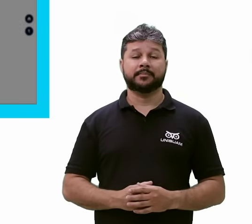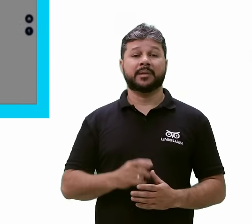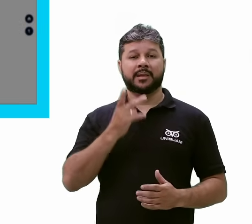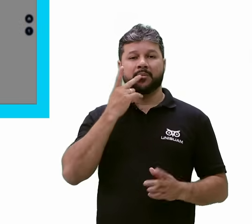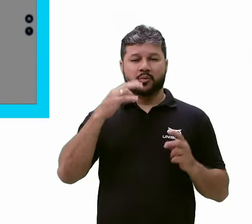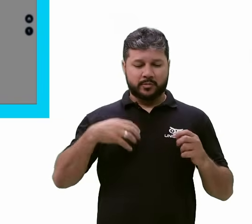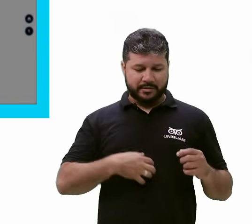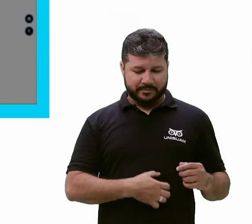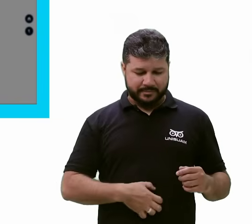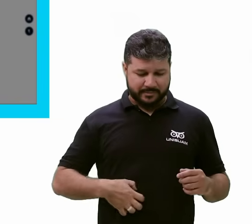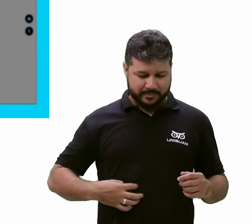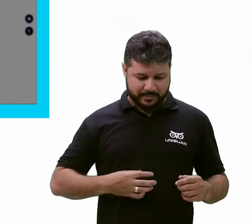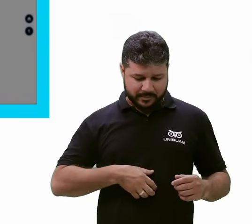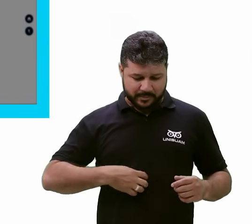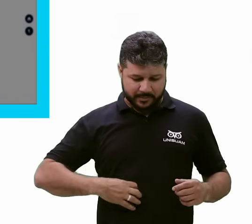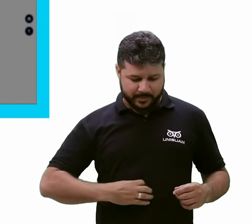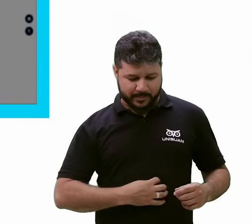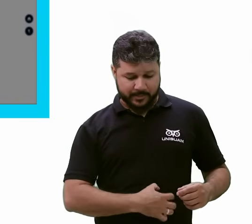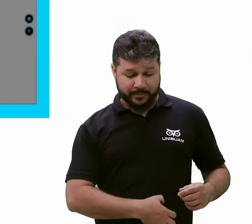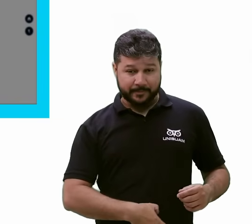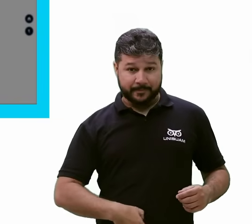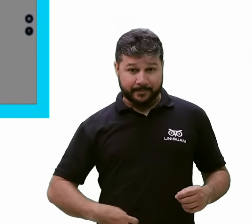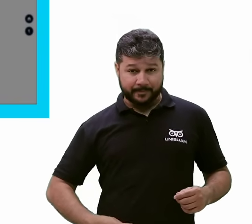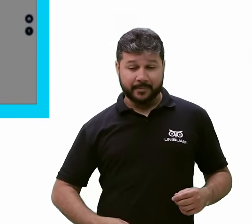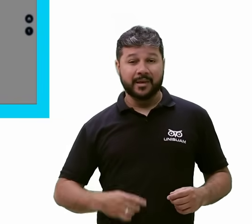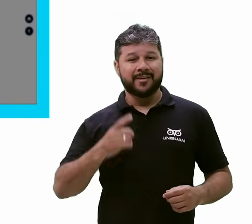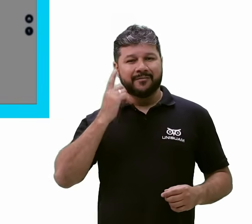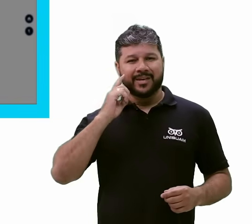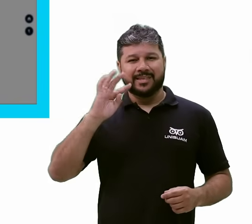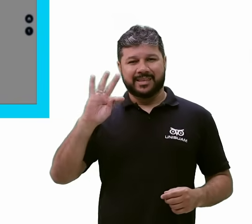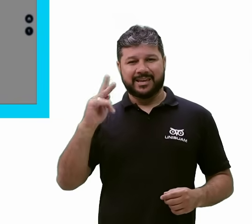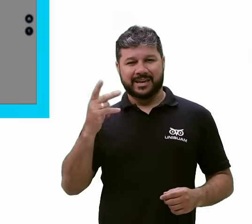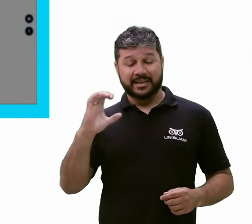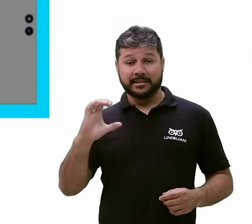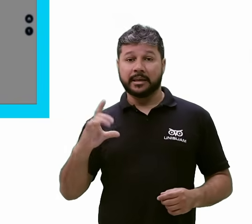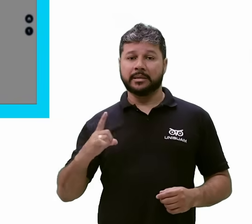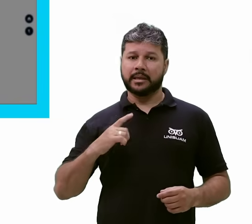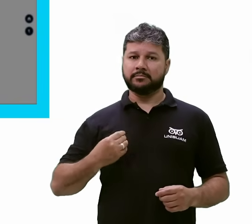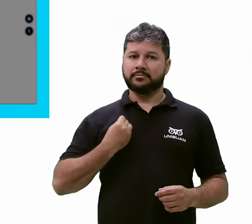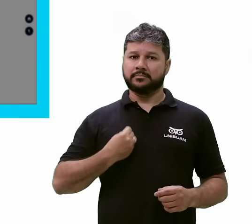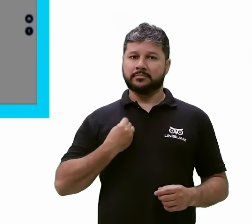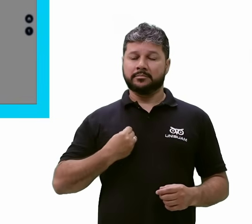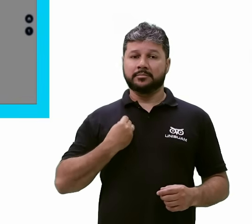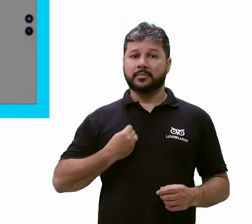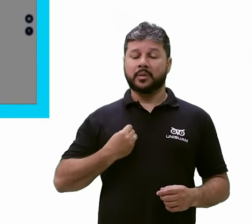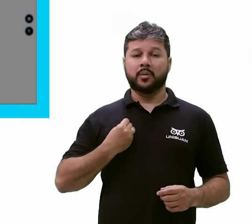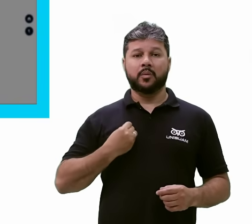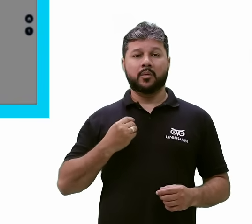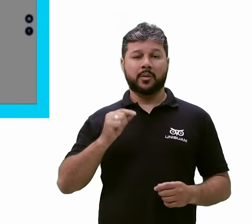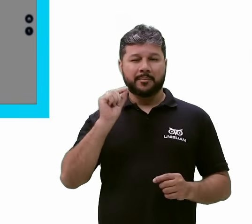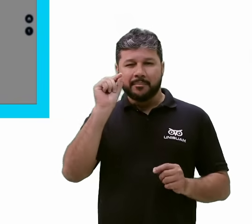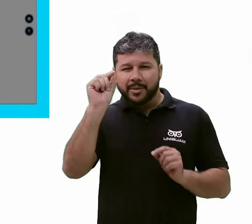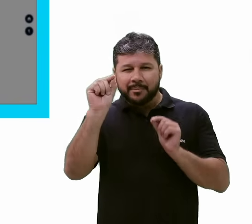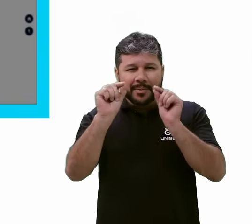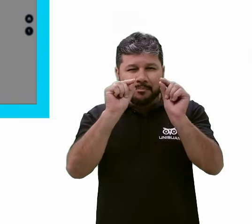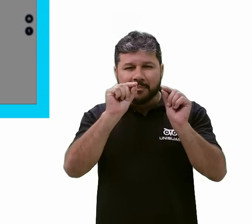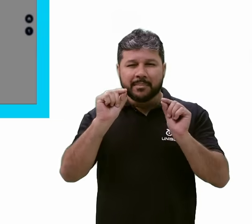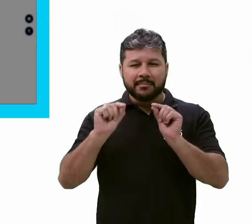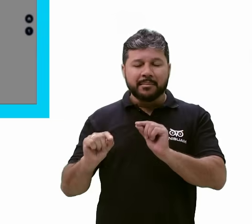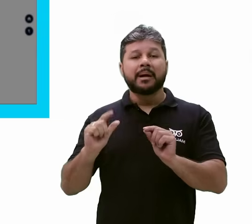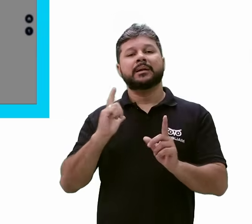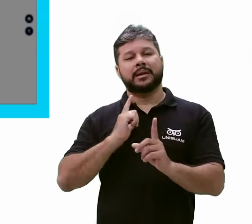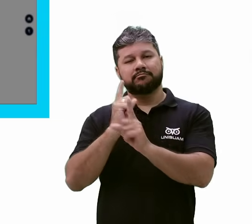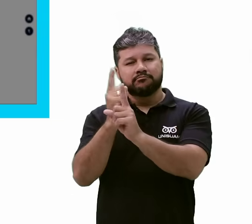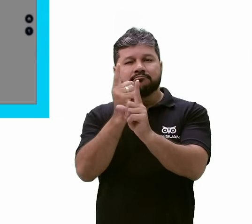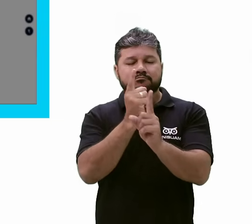questões gastrointestinais, tá vendo? Vocês podem ver que o THC ele está presente em todas essas